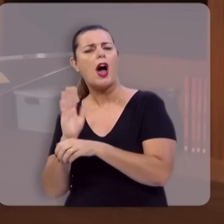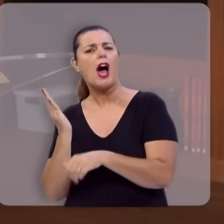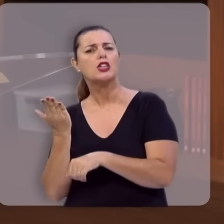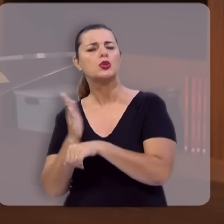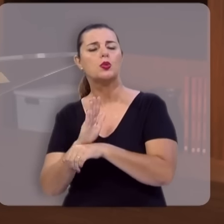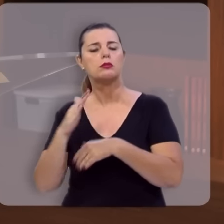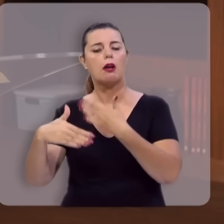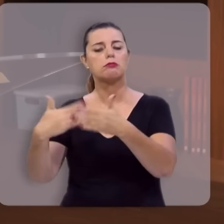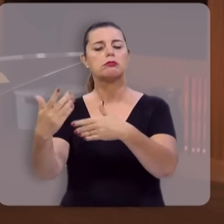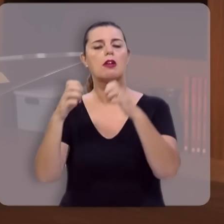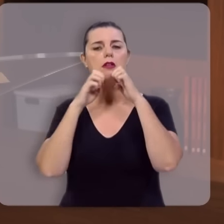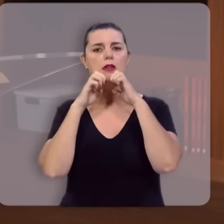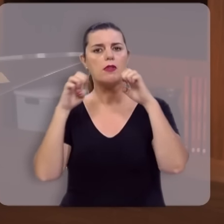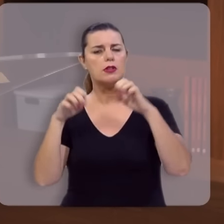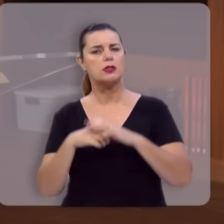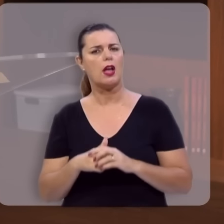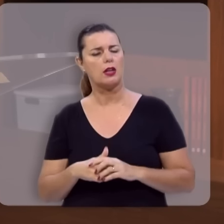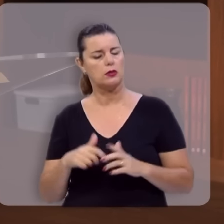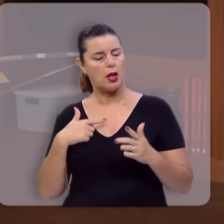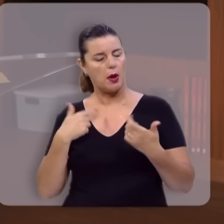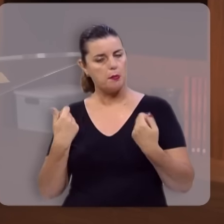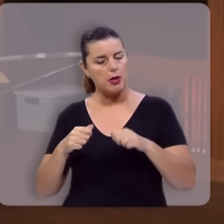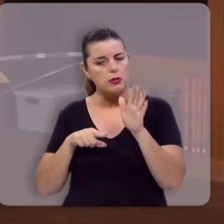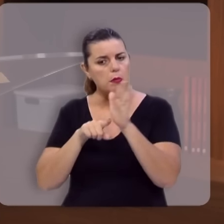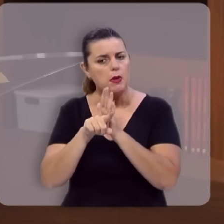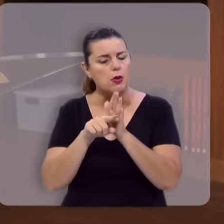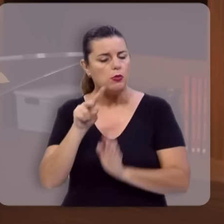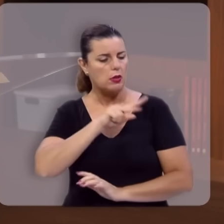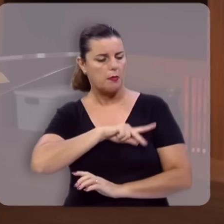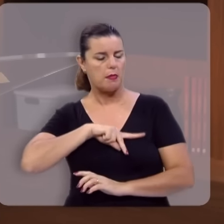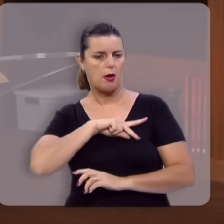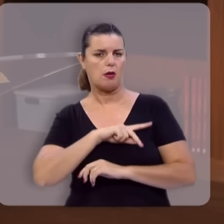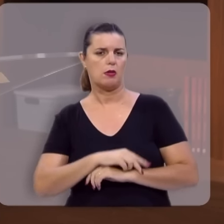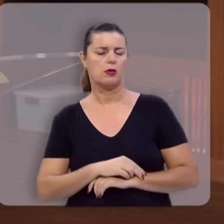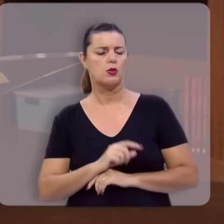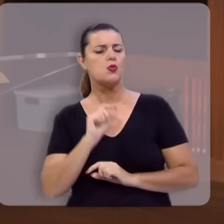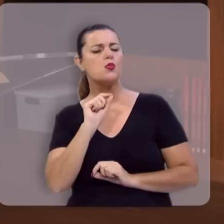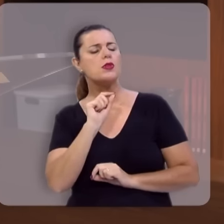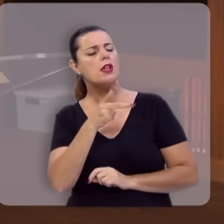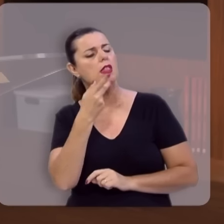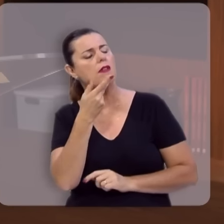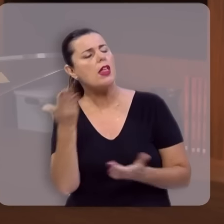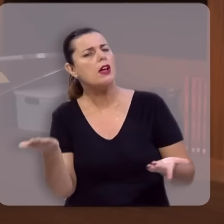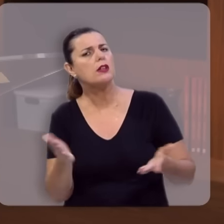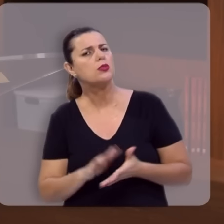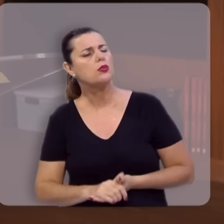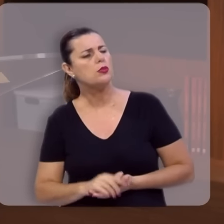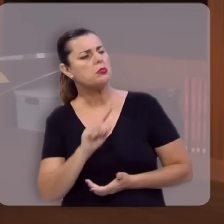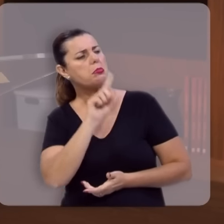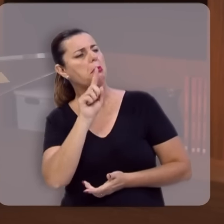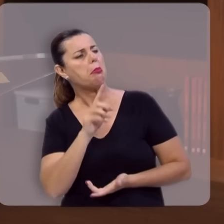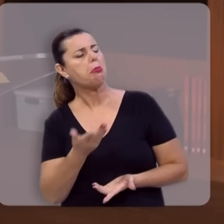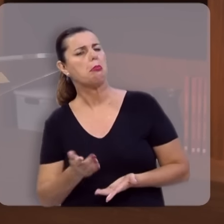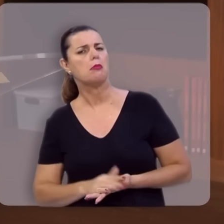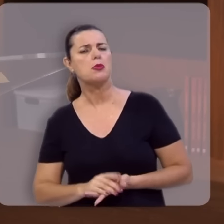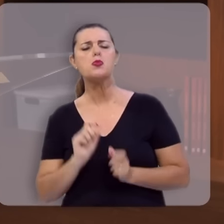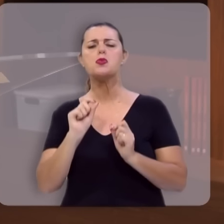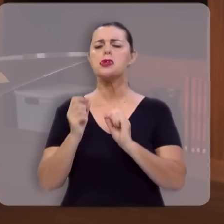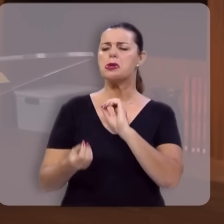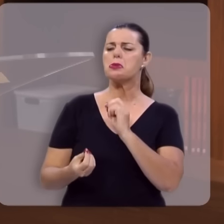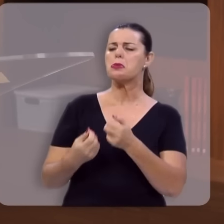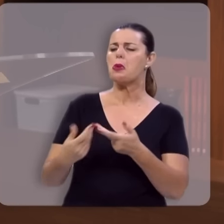do Evangelho. E eu preciso perguntar ao Paulo, do que você está falando? Que